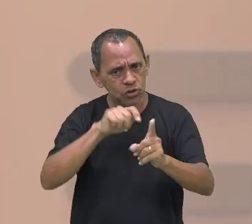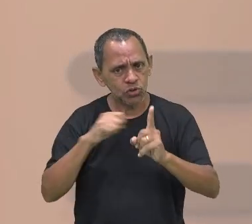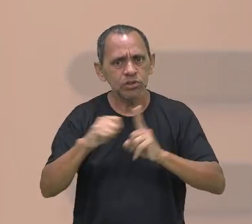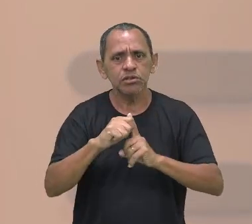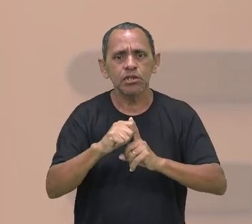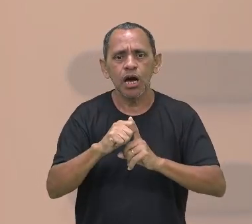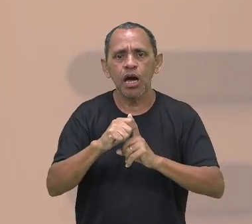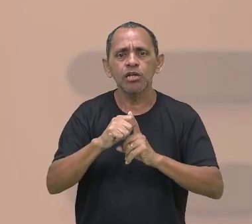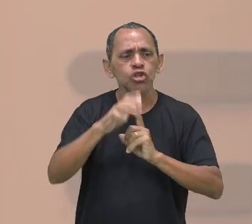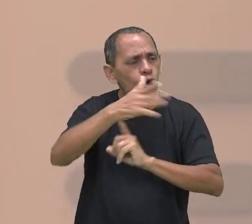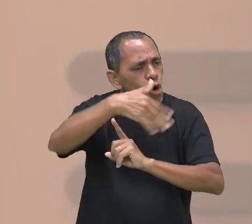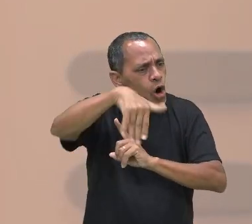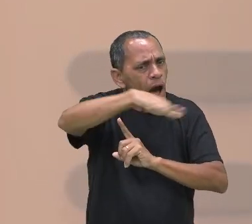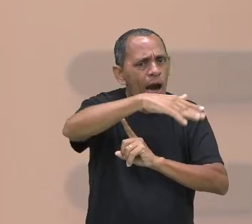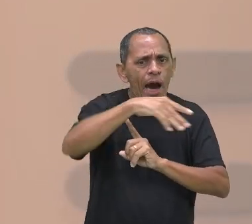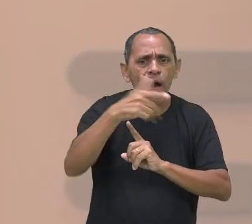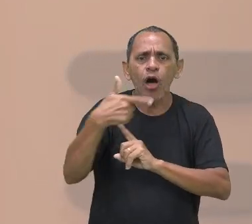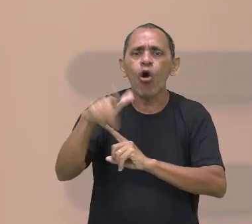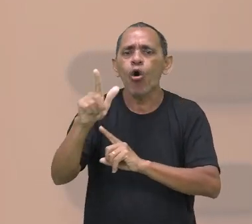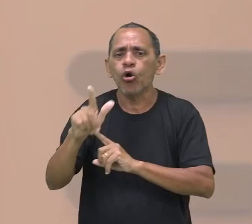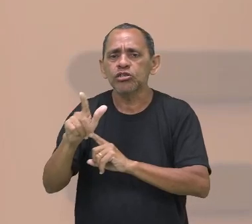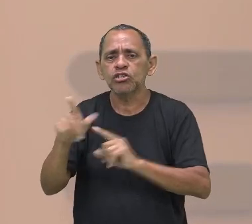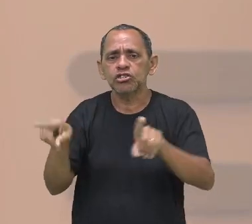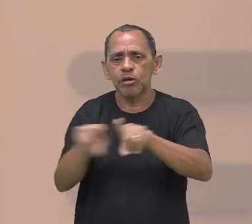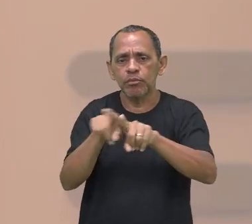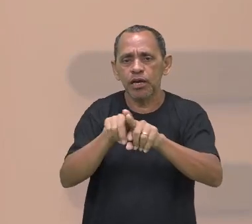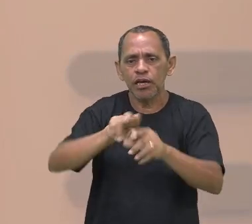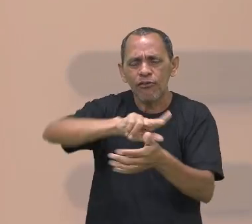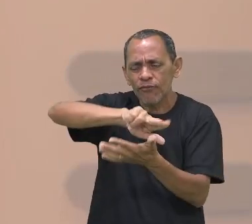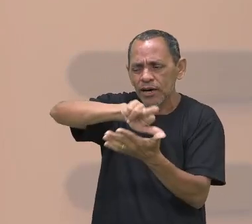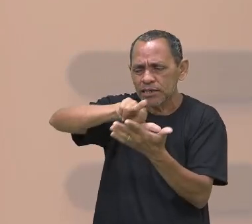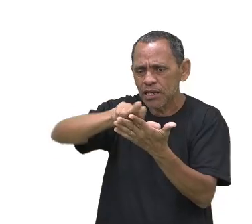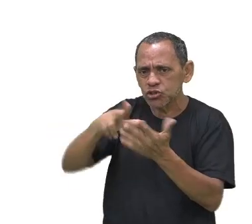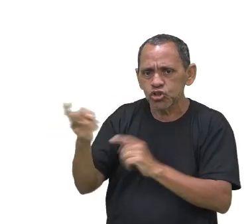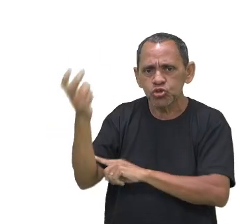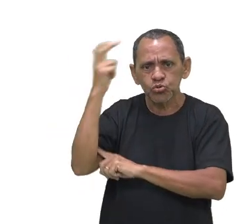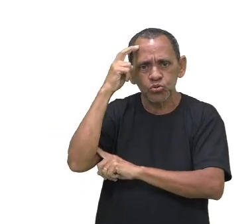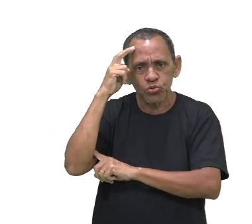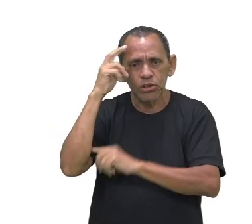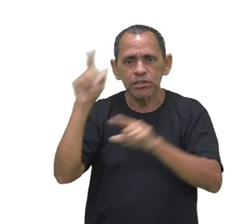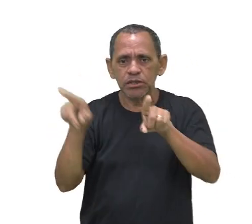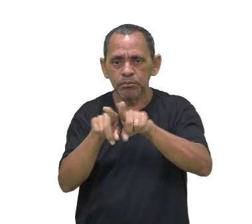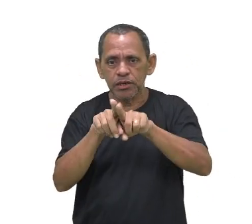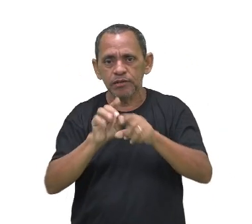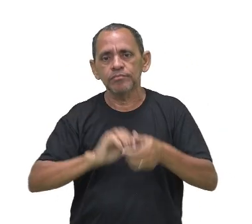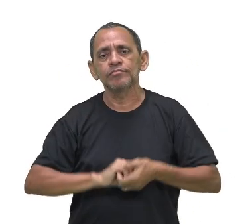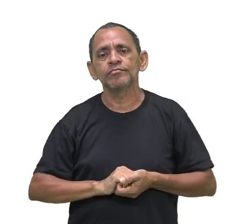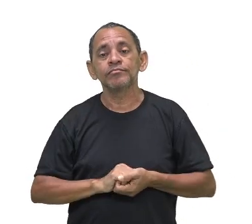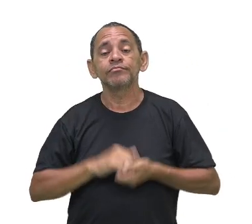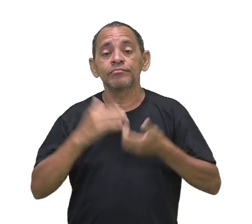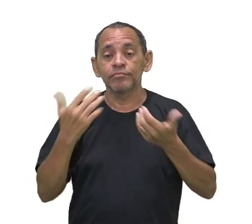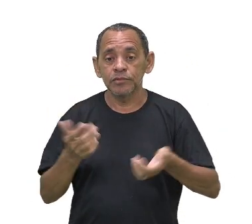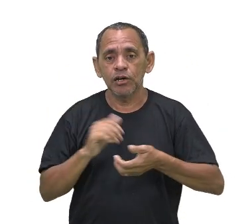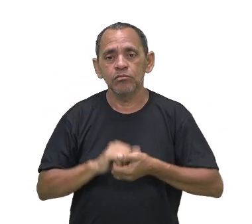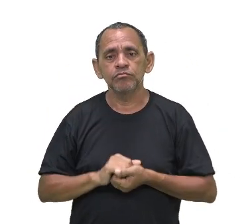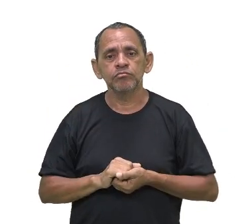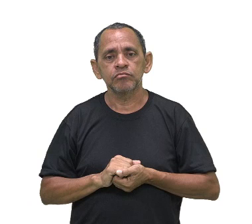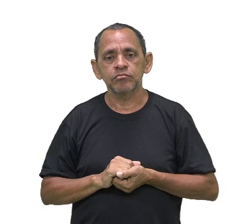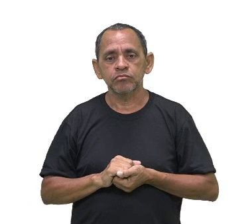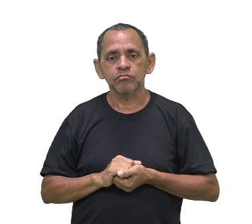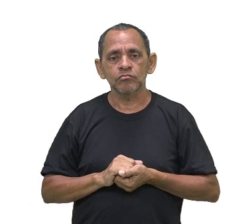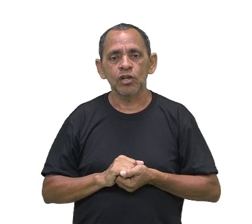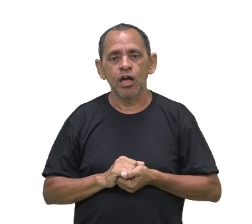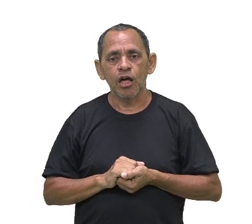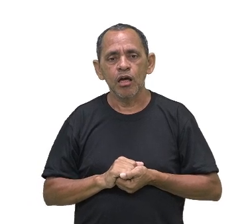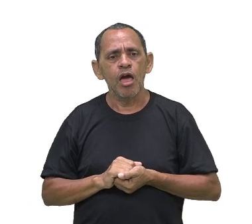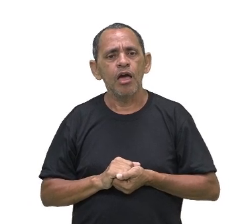como diversidade cultural. E a diversidade cultural, nós trouxemos para vocês, é um termo que